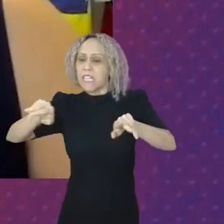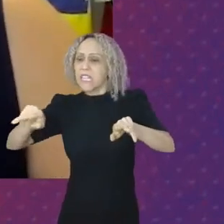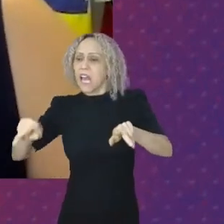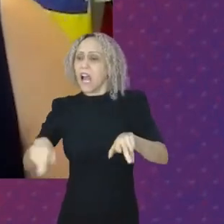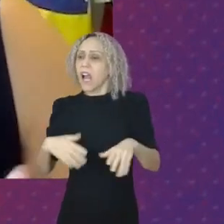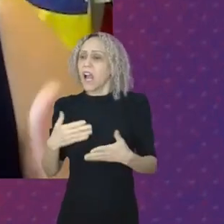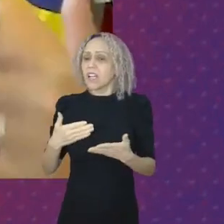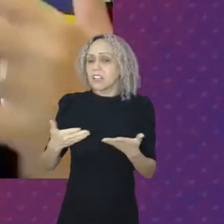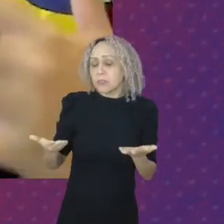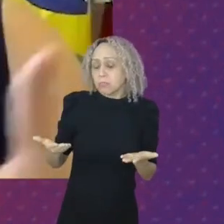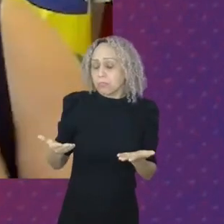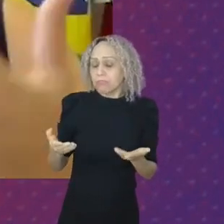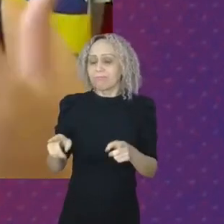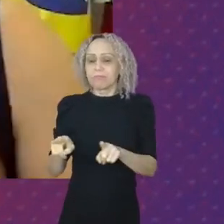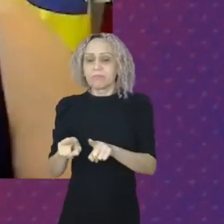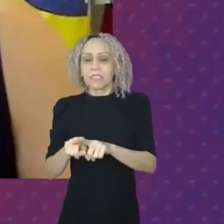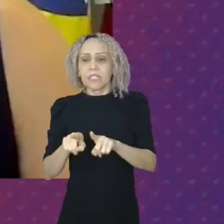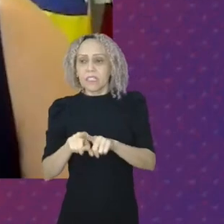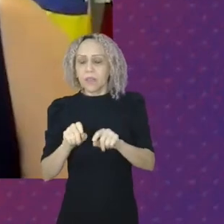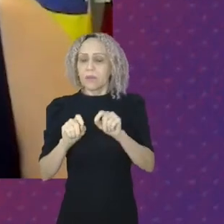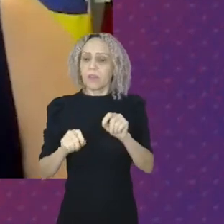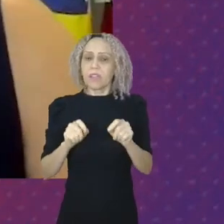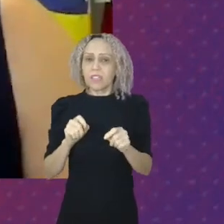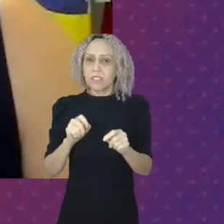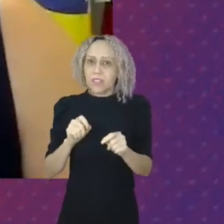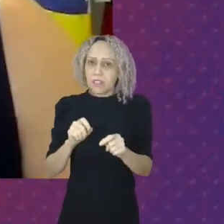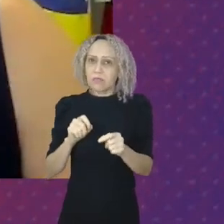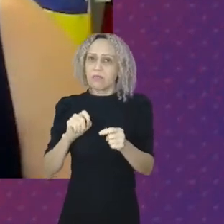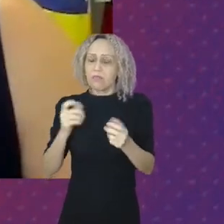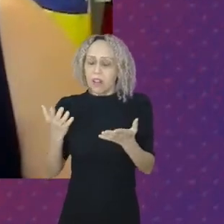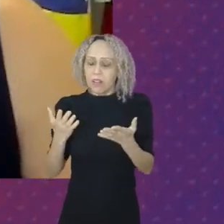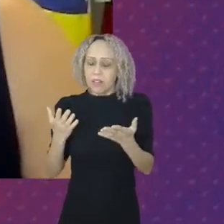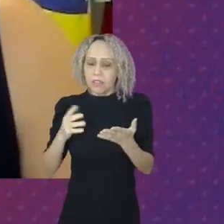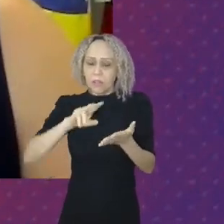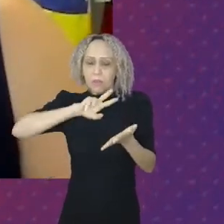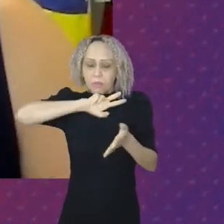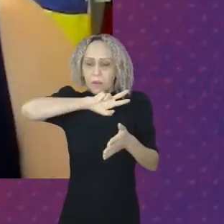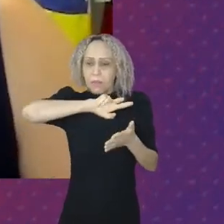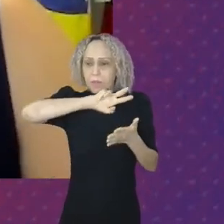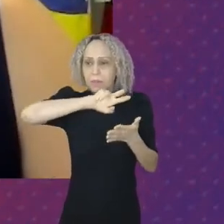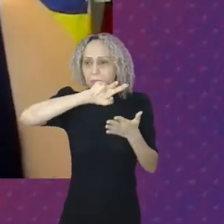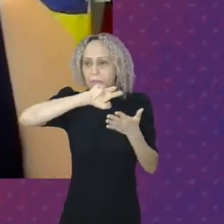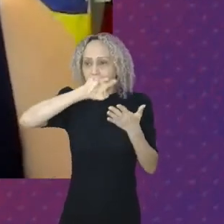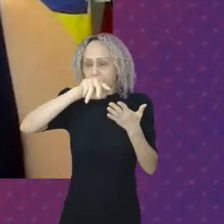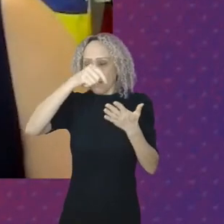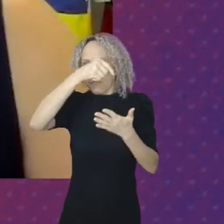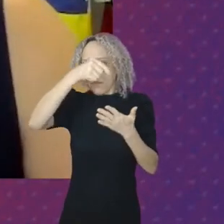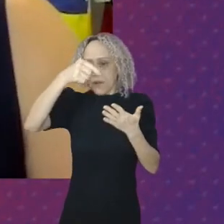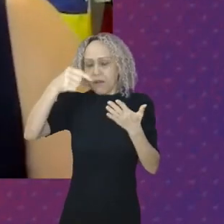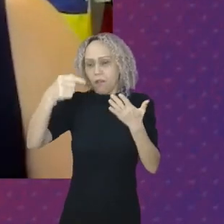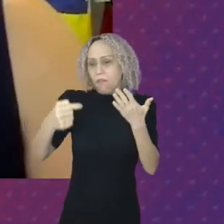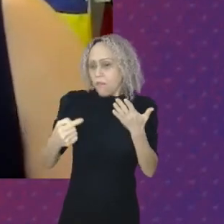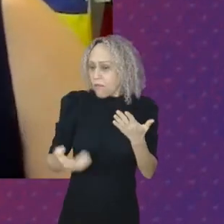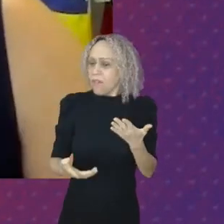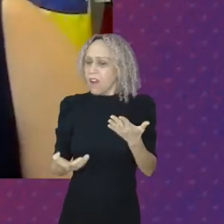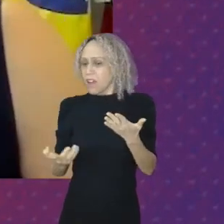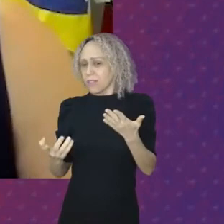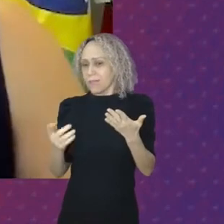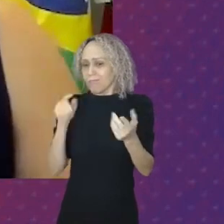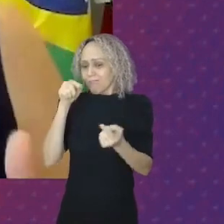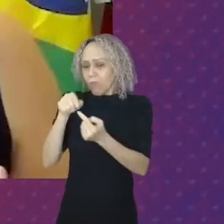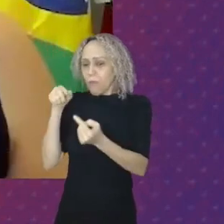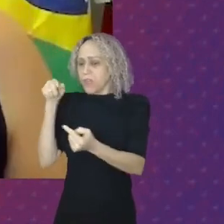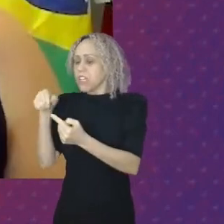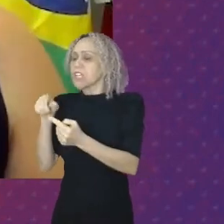das demandas que atravessam a nossa vida no nosso ser mulher. E é muito interessante